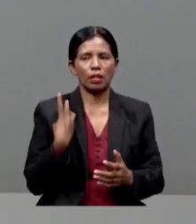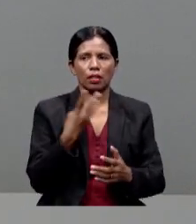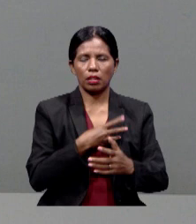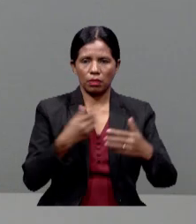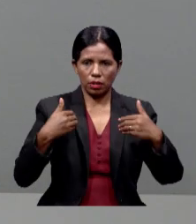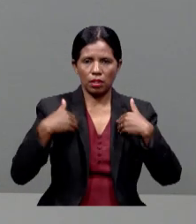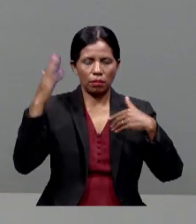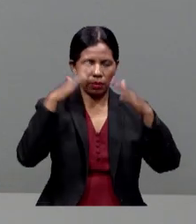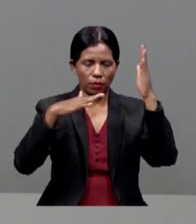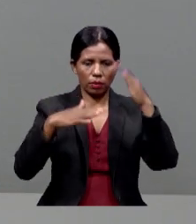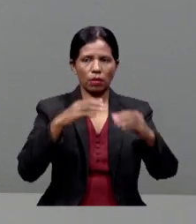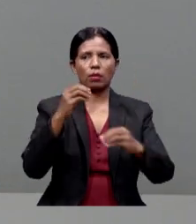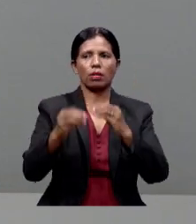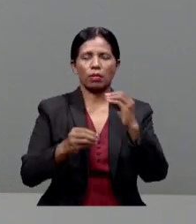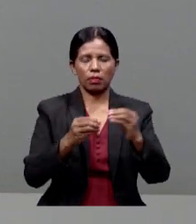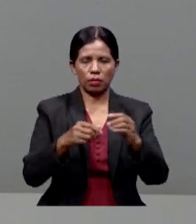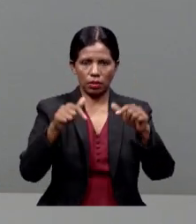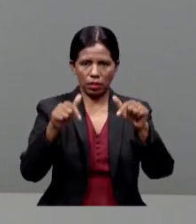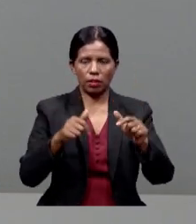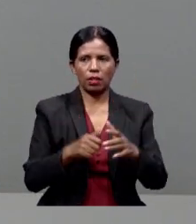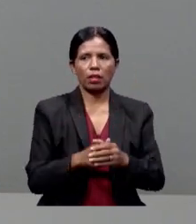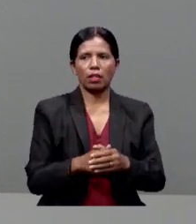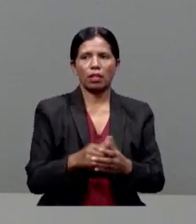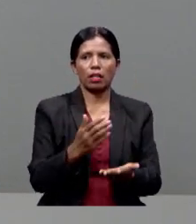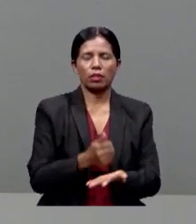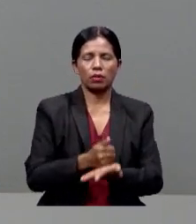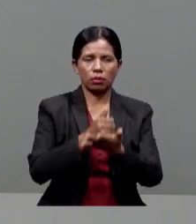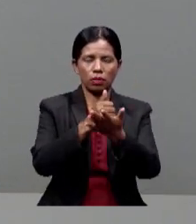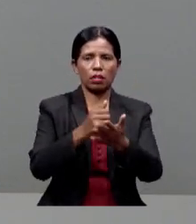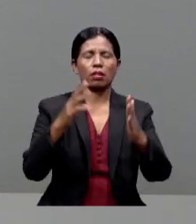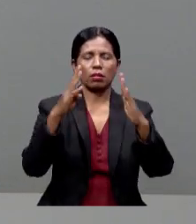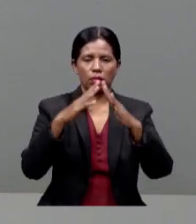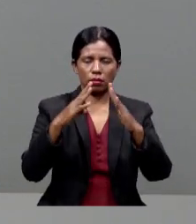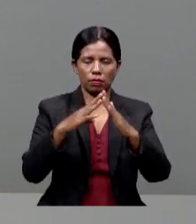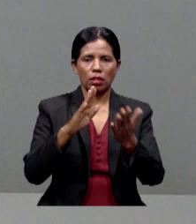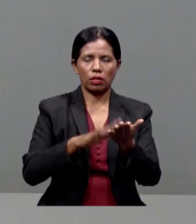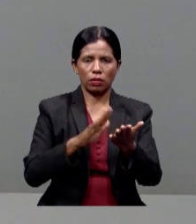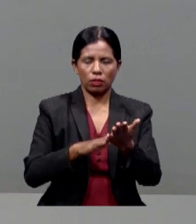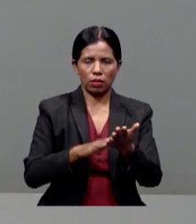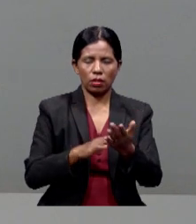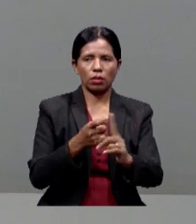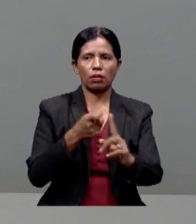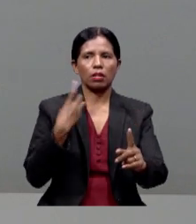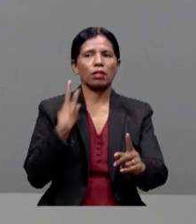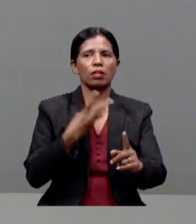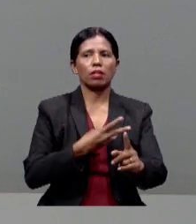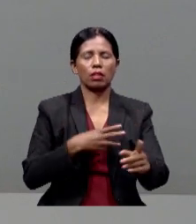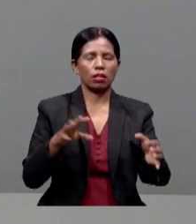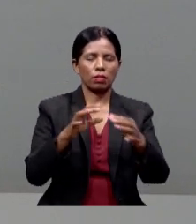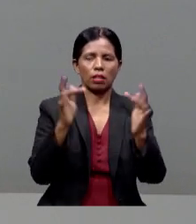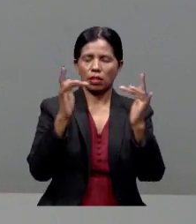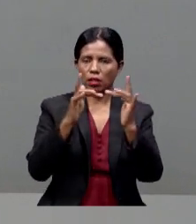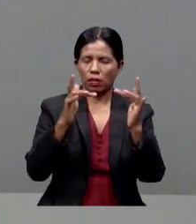KONNABA OPERADOR TODU NABBA IHA NÉ NABBA FACILITETE IN ESCOLA OU SIUMANE LA DUN LA ADJECTA MENITINI CONNECÇÃO INTERNET